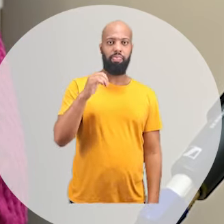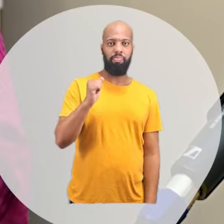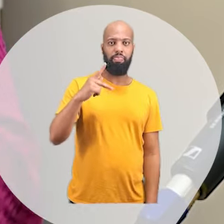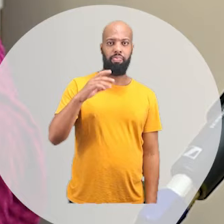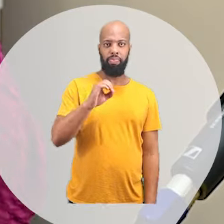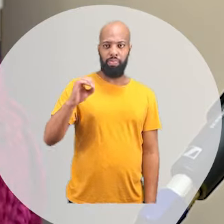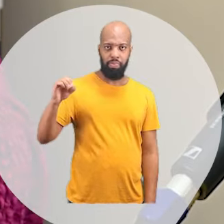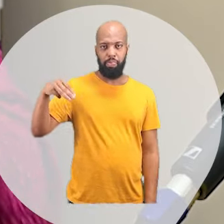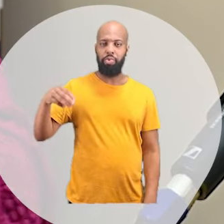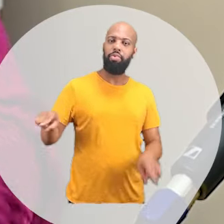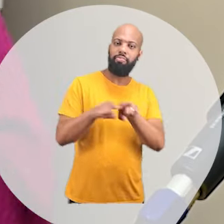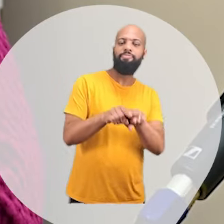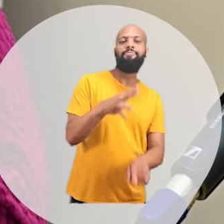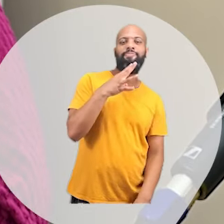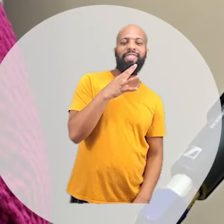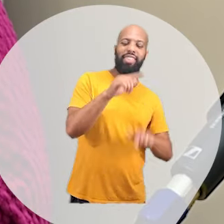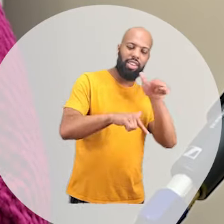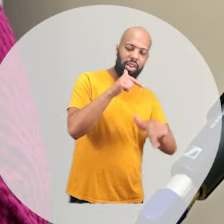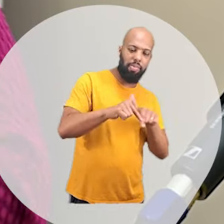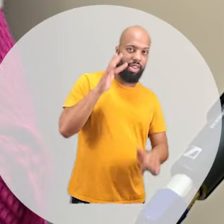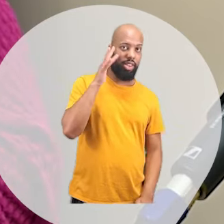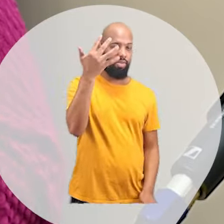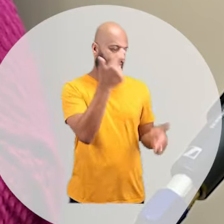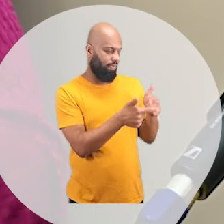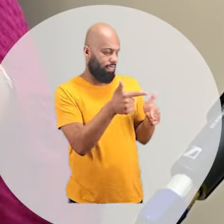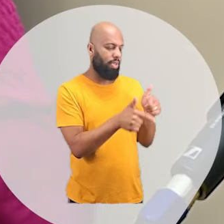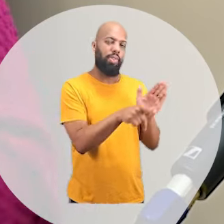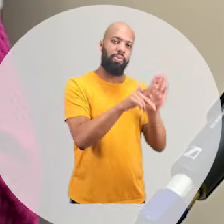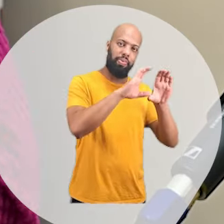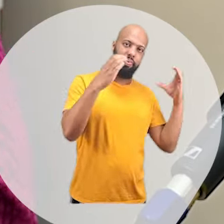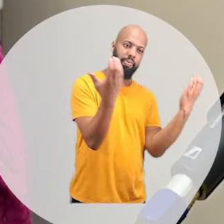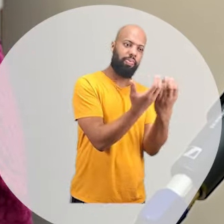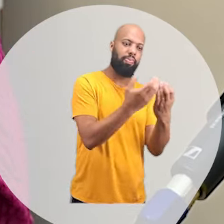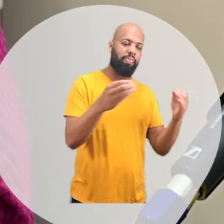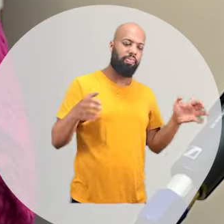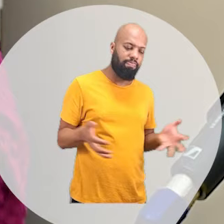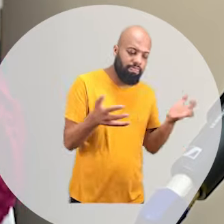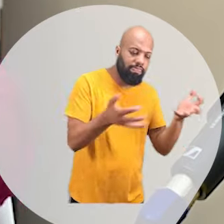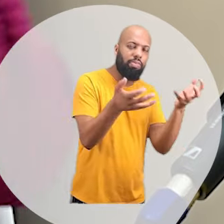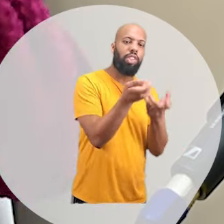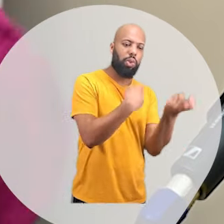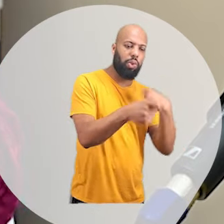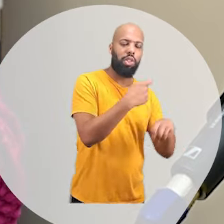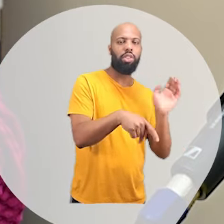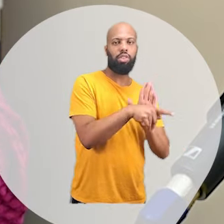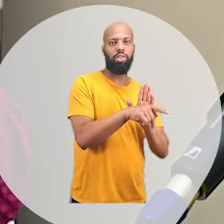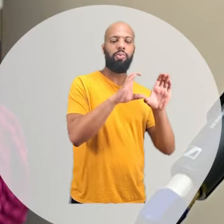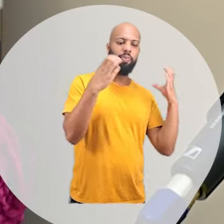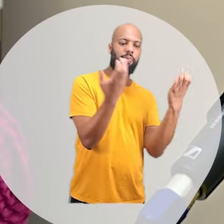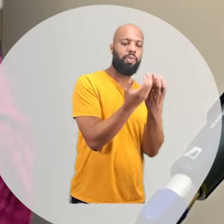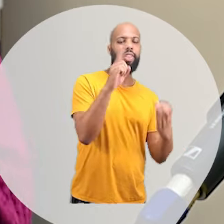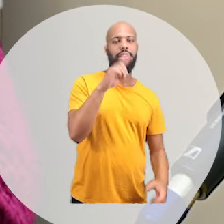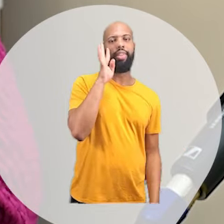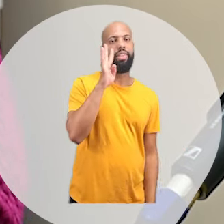o convite para que a gente possa conhecer esse trabalho que também tá resolvendo um problema ali da comunidade e fomentando também o comércio da comunidade